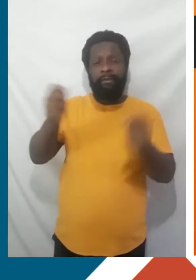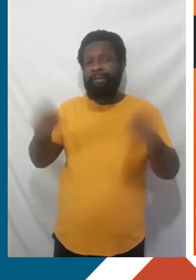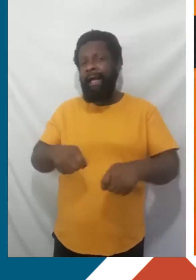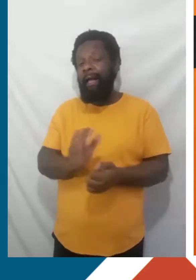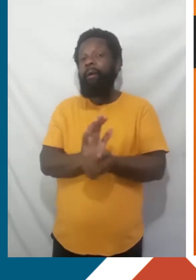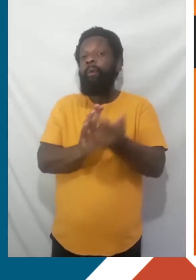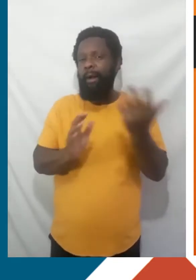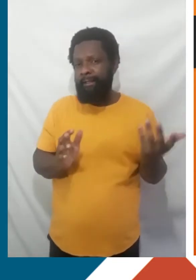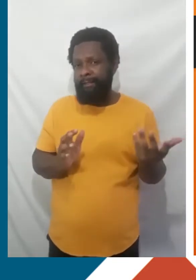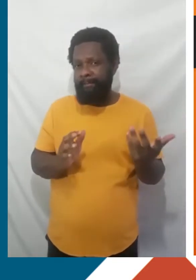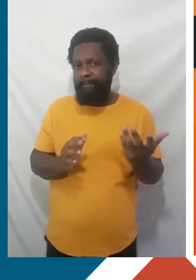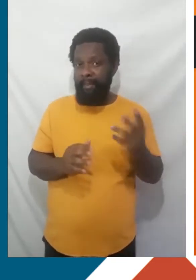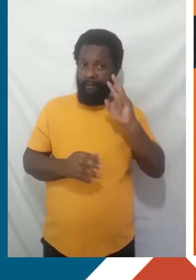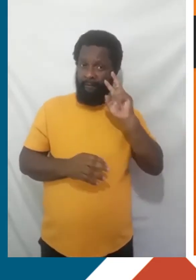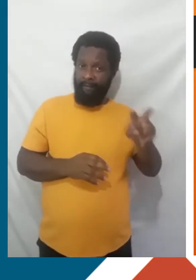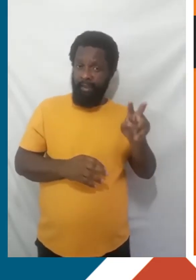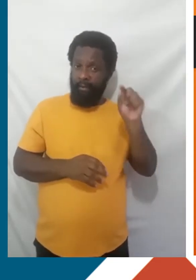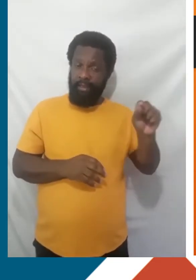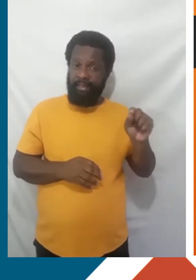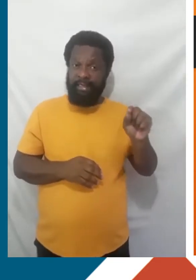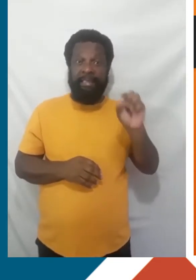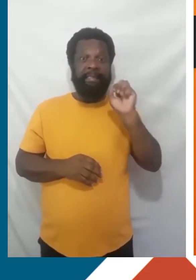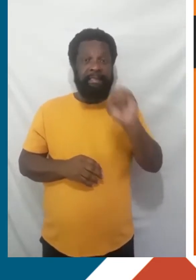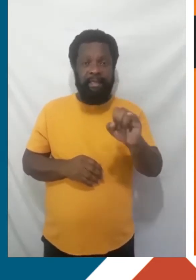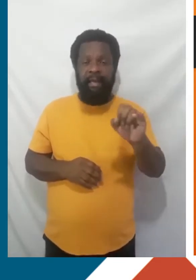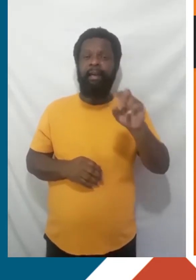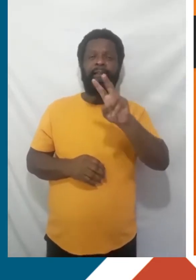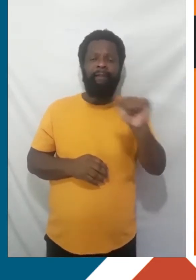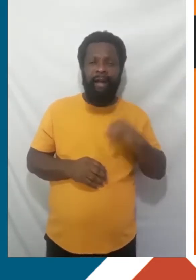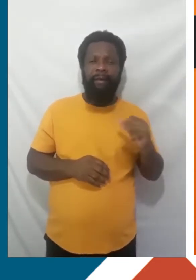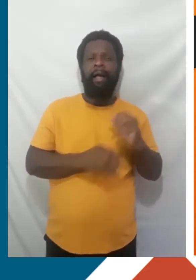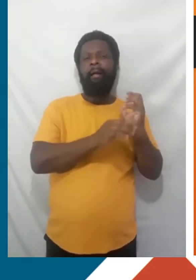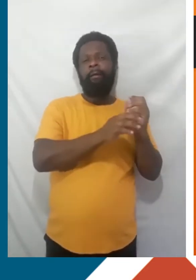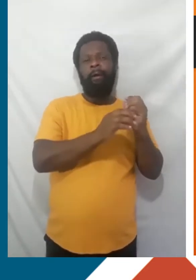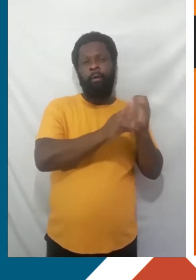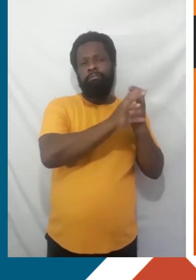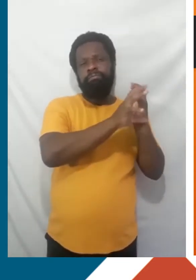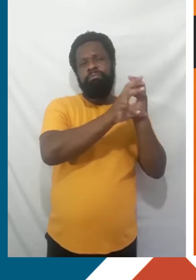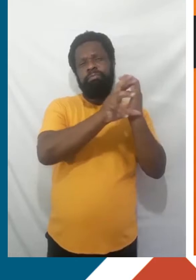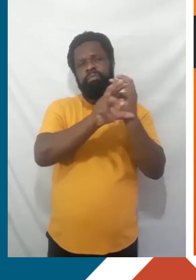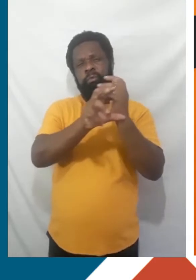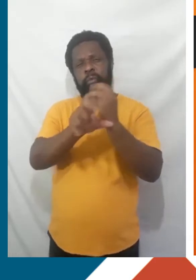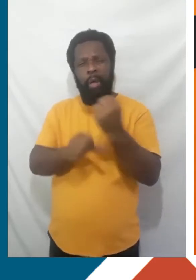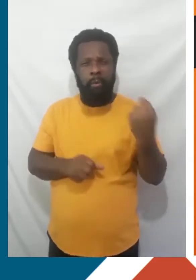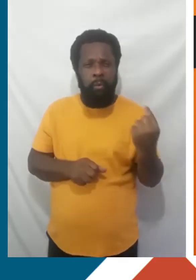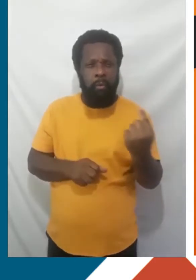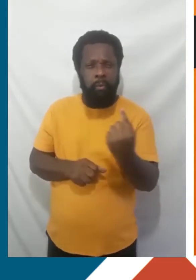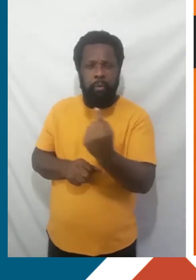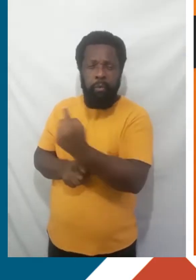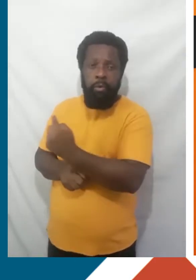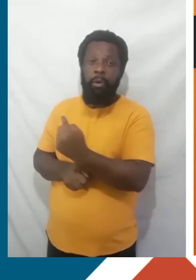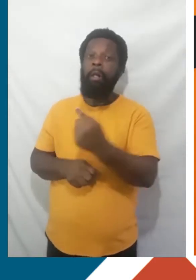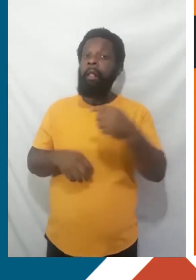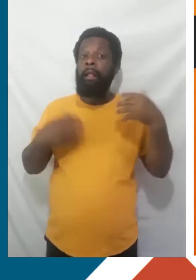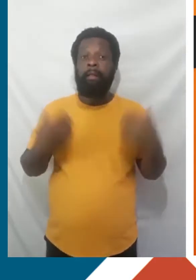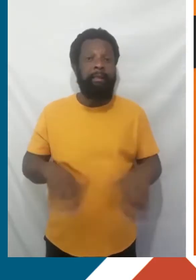mais? Observe que esse problema, se formos fazer por meio da contagem por enumeração,